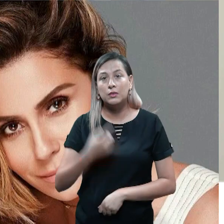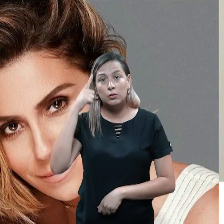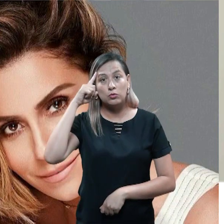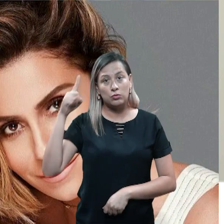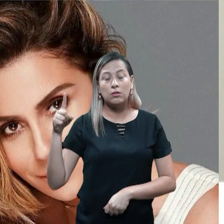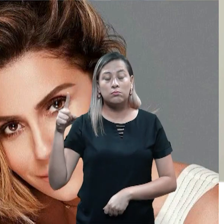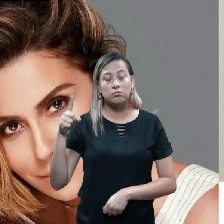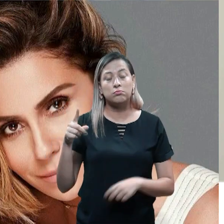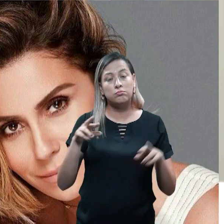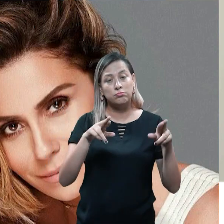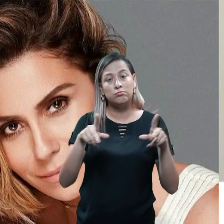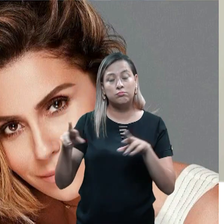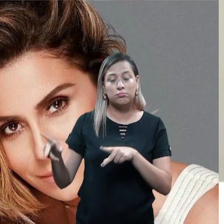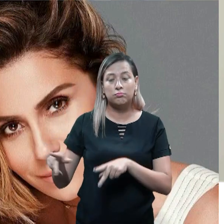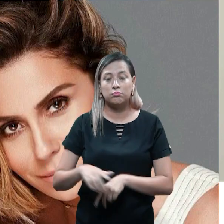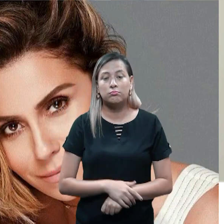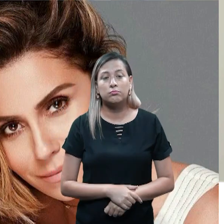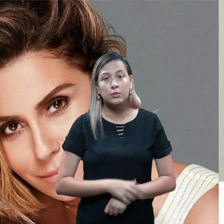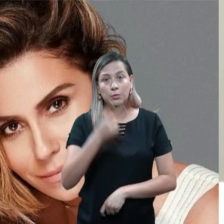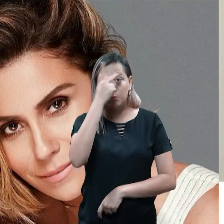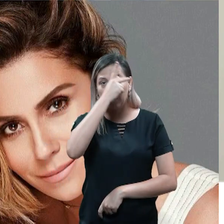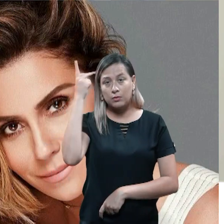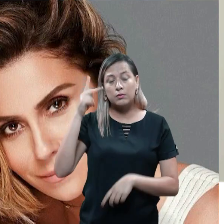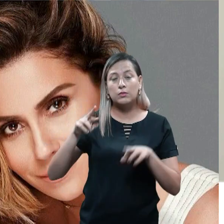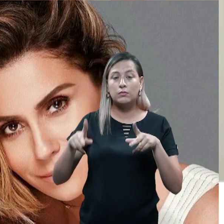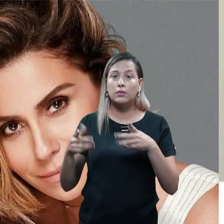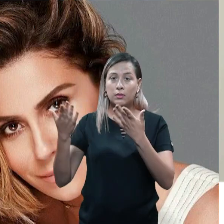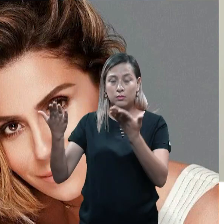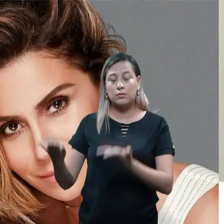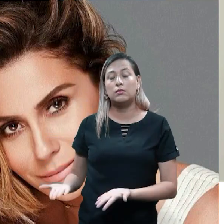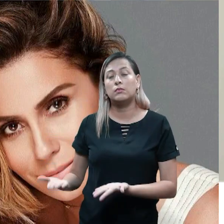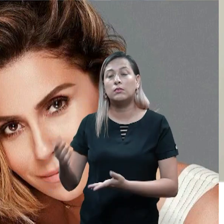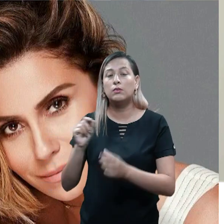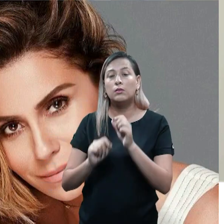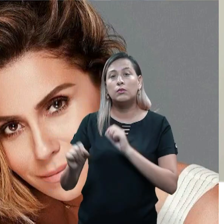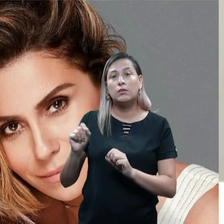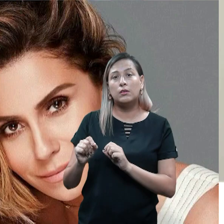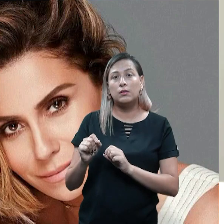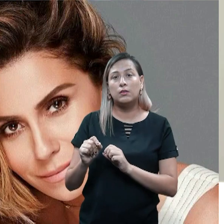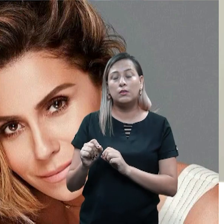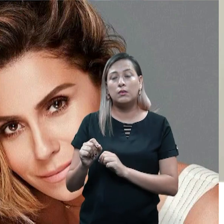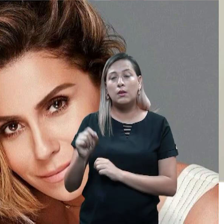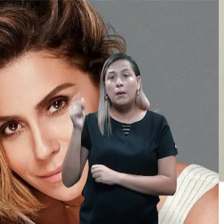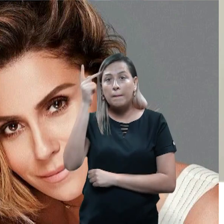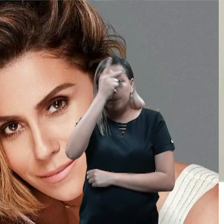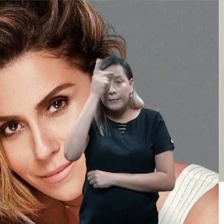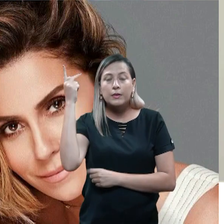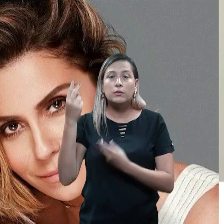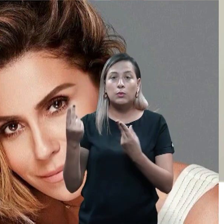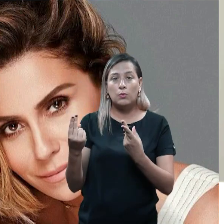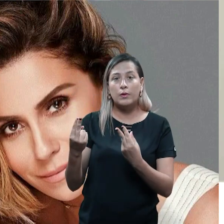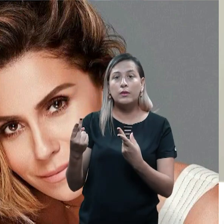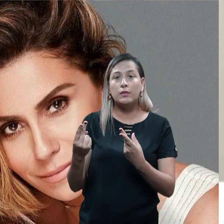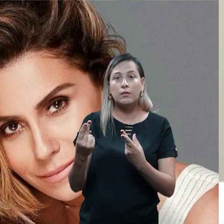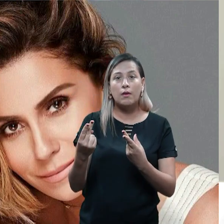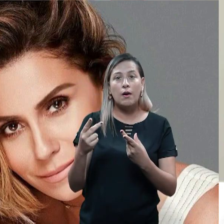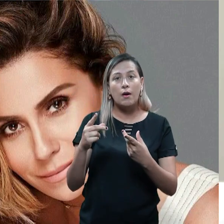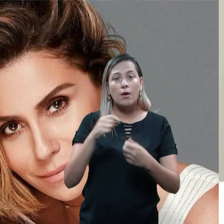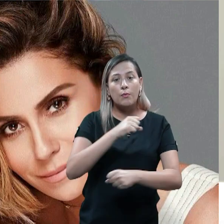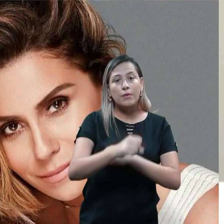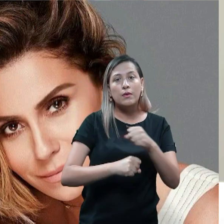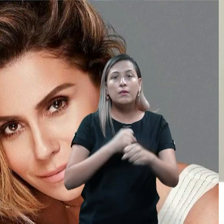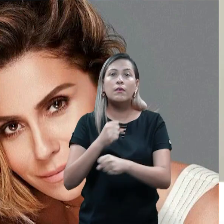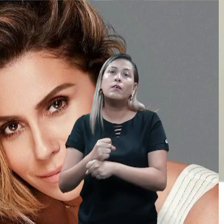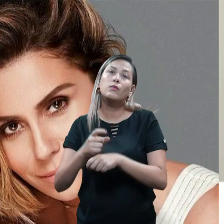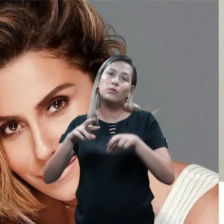datas e em pessoas diferentes. E aqui eu separei para vocês uma mesma pessoa em anos diferentes,